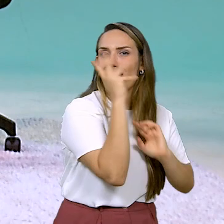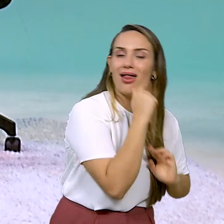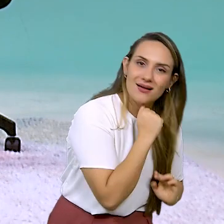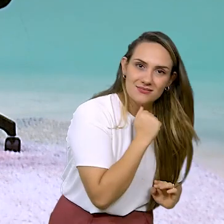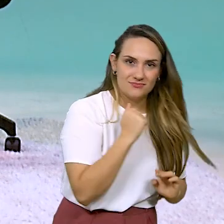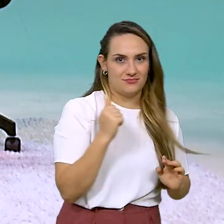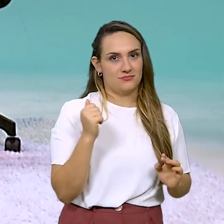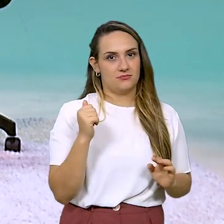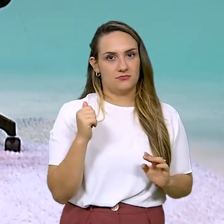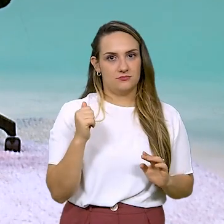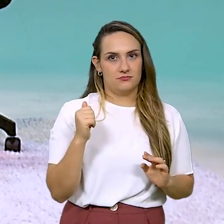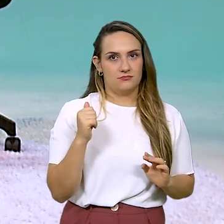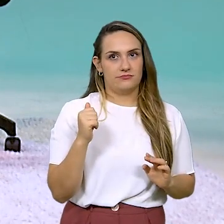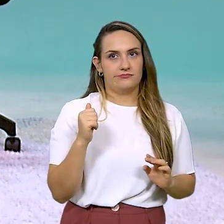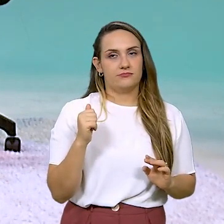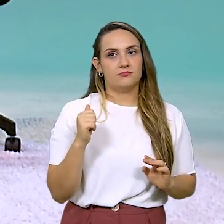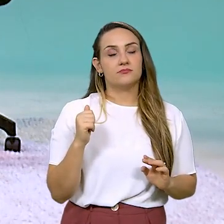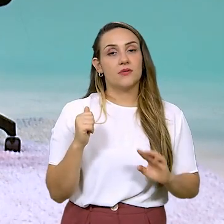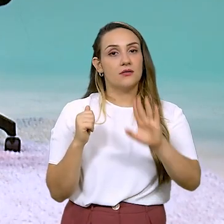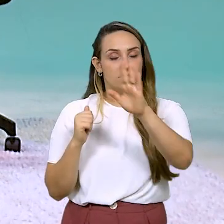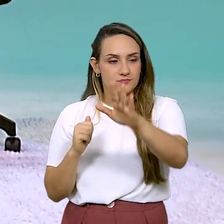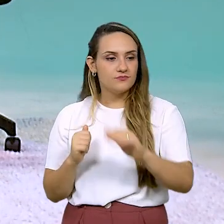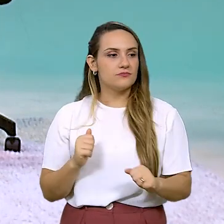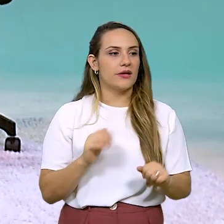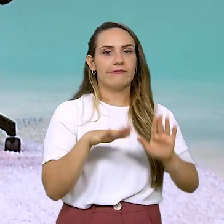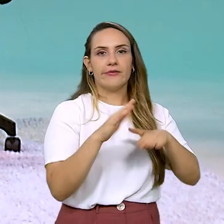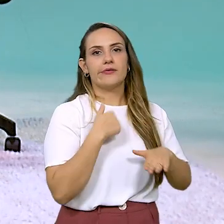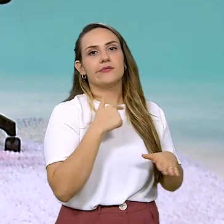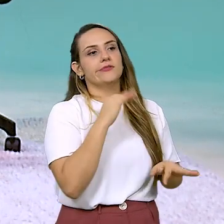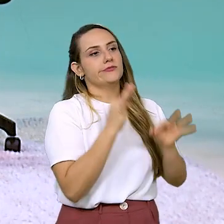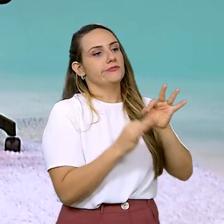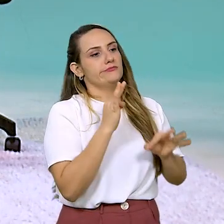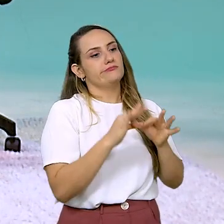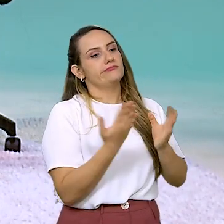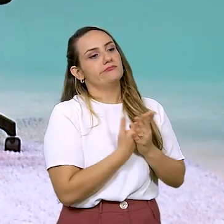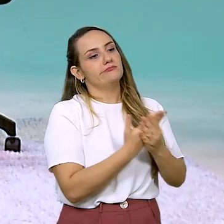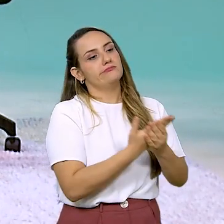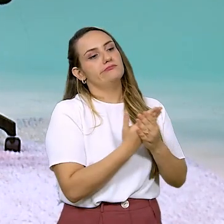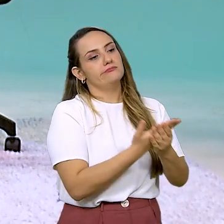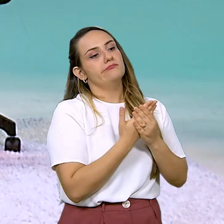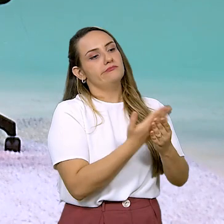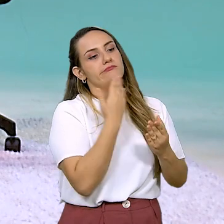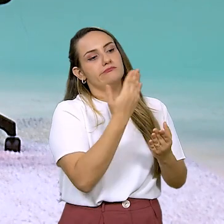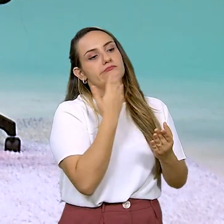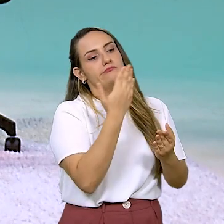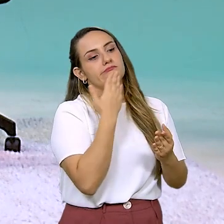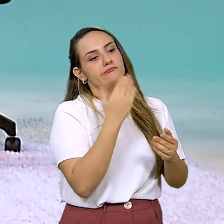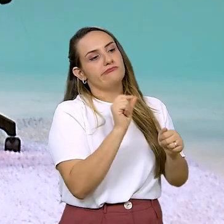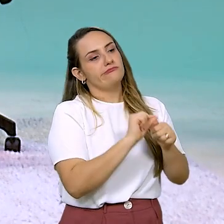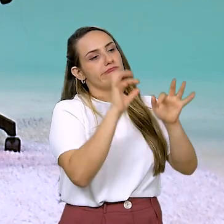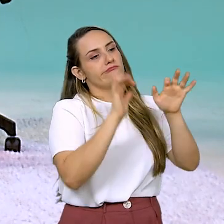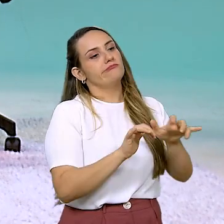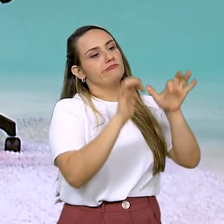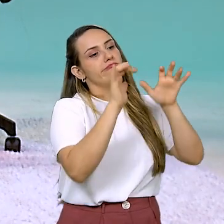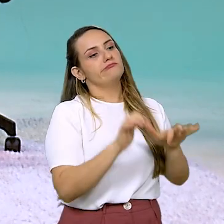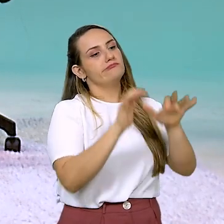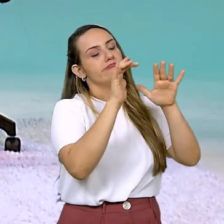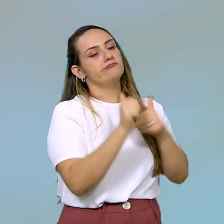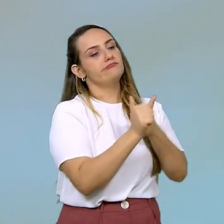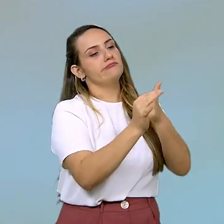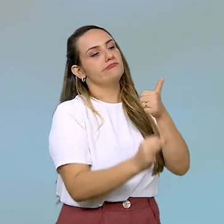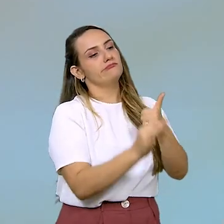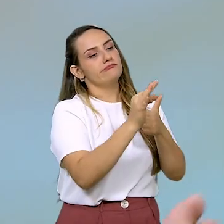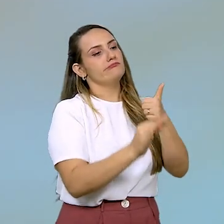da via judicial. Na via judicial, estamos lá, nós advogados, tributaristas, batalhando, criando teses, enfrentando os tribunais, sejam